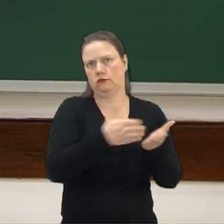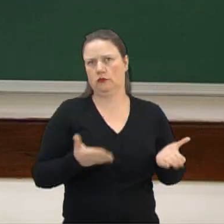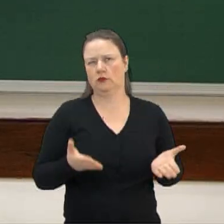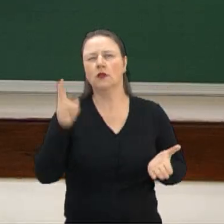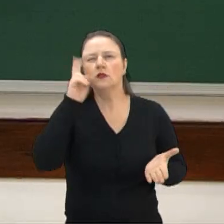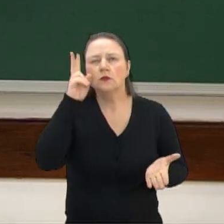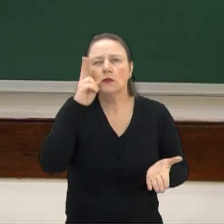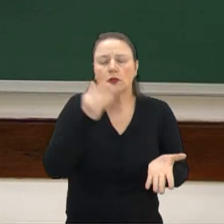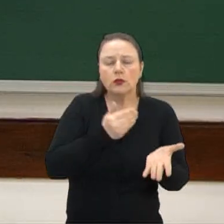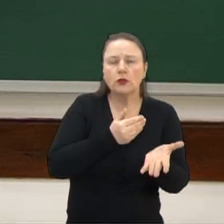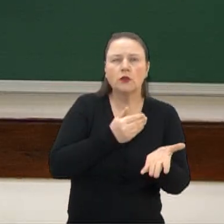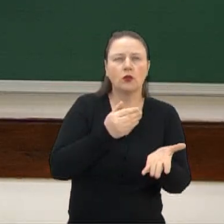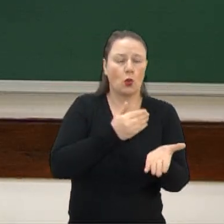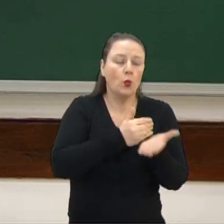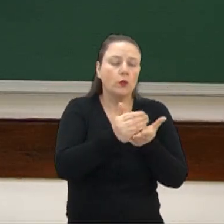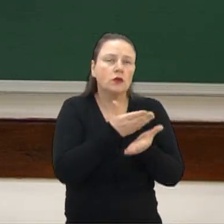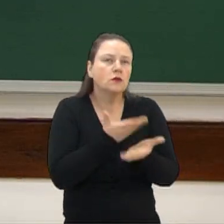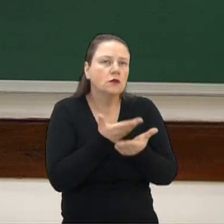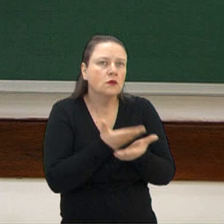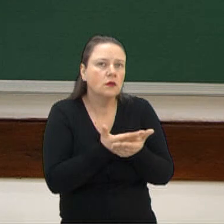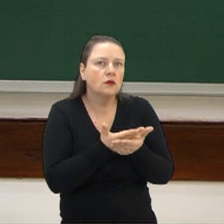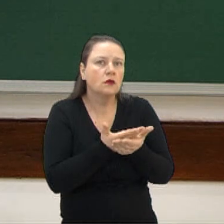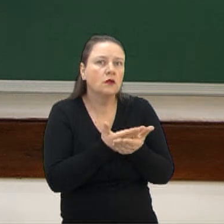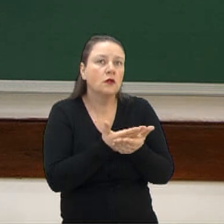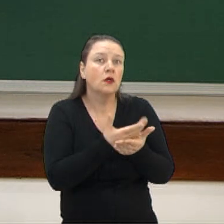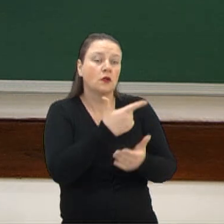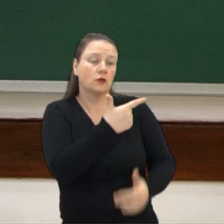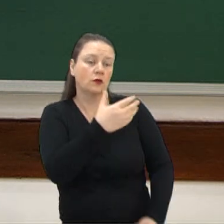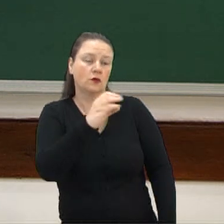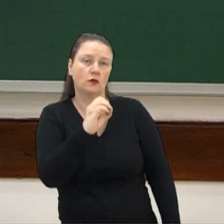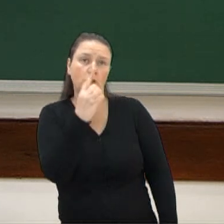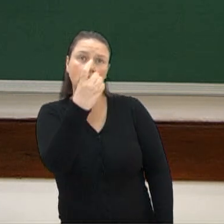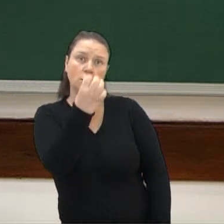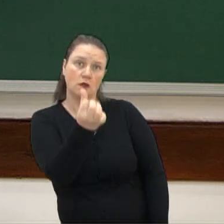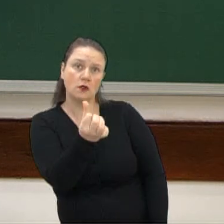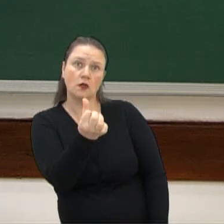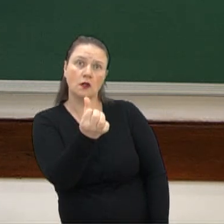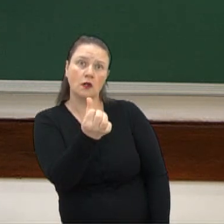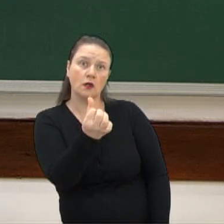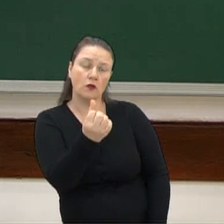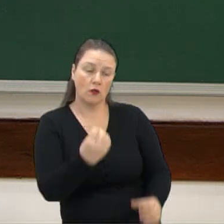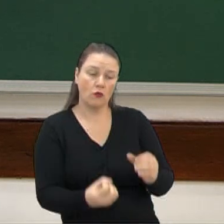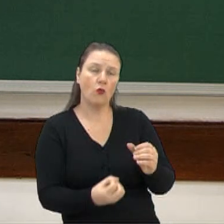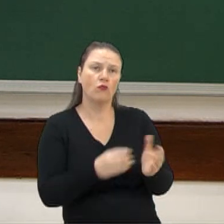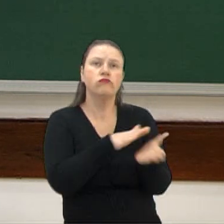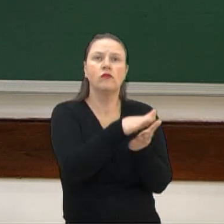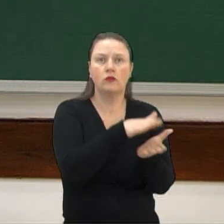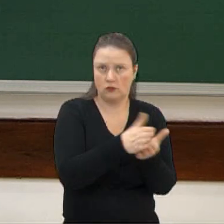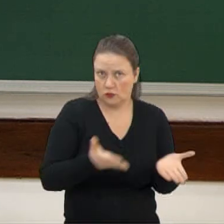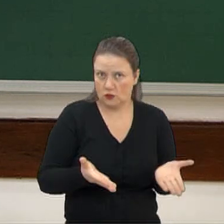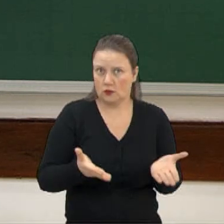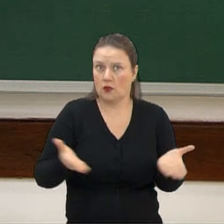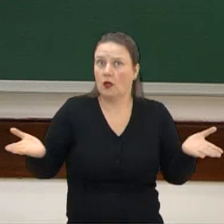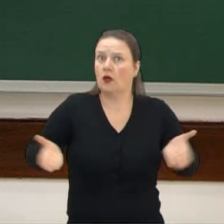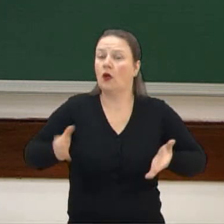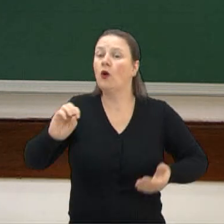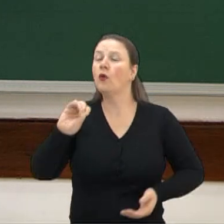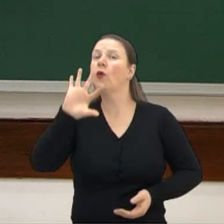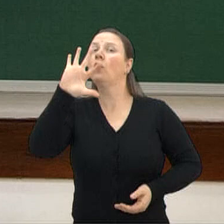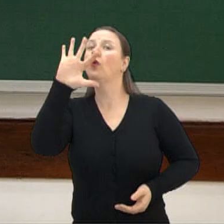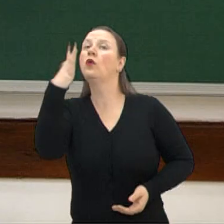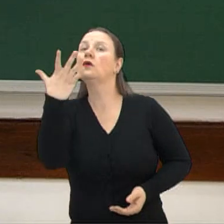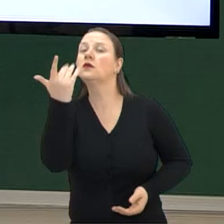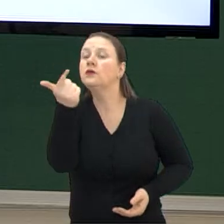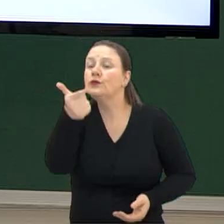que a edição era de 2016, certo? E agora, que informação que eu tenho? E acontecerá outra